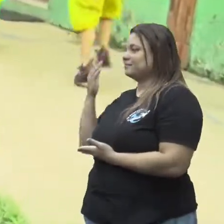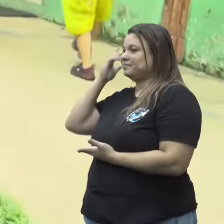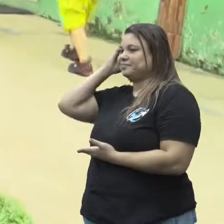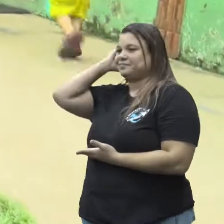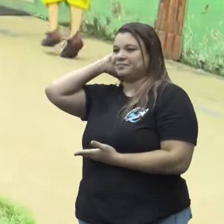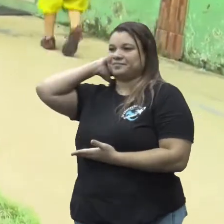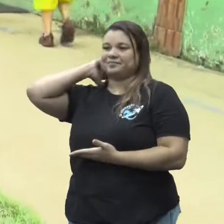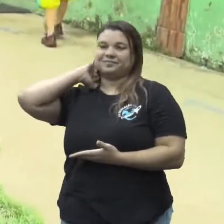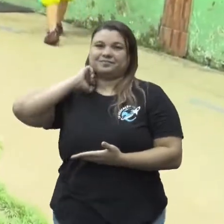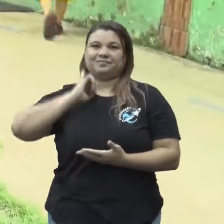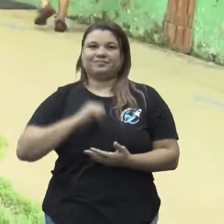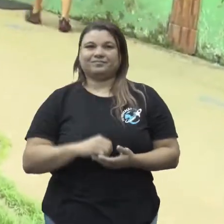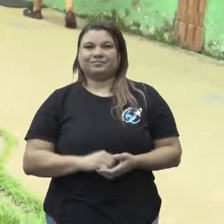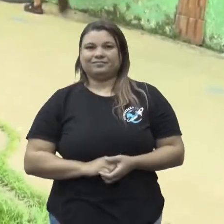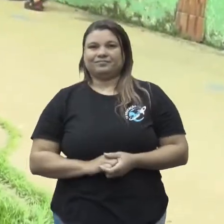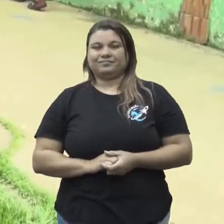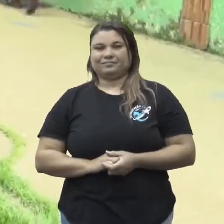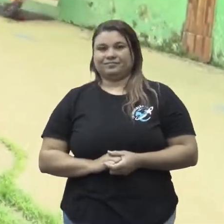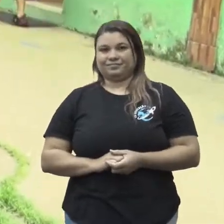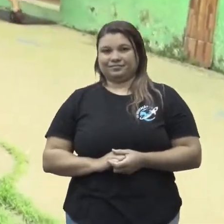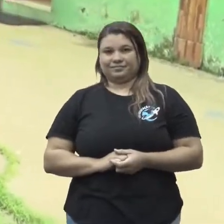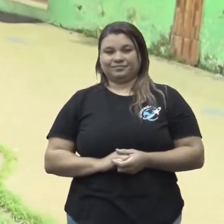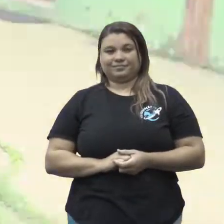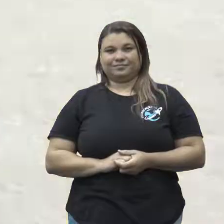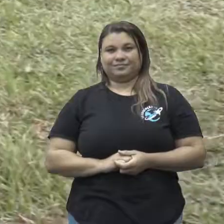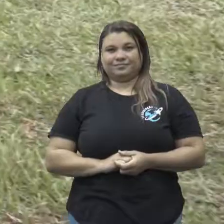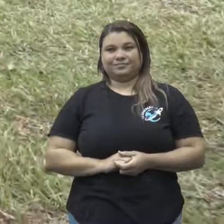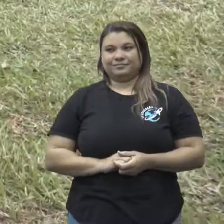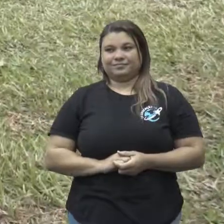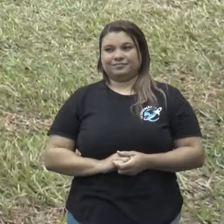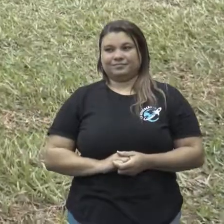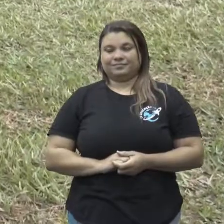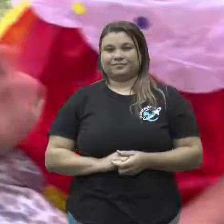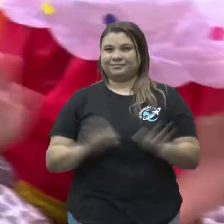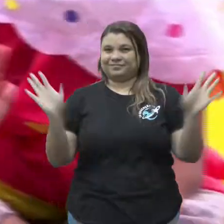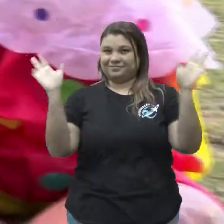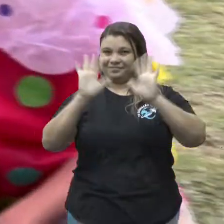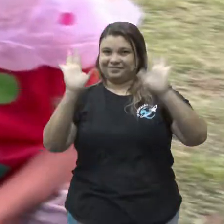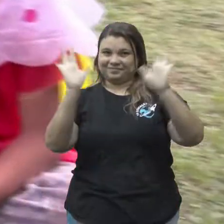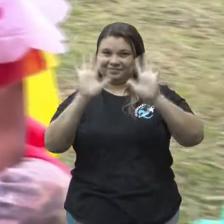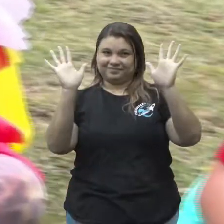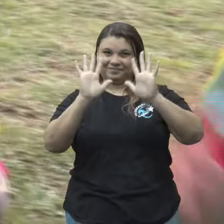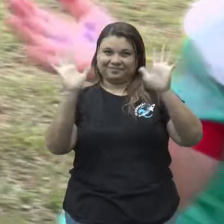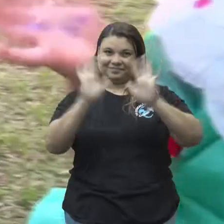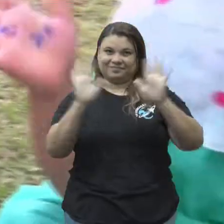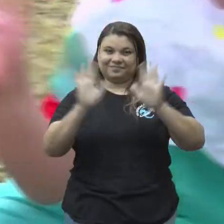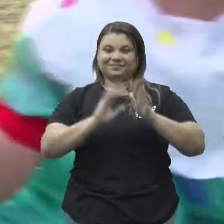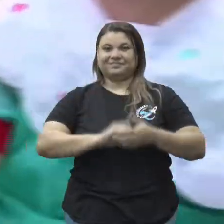Até a próxima, pessoal.